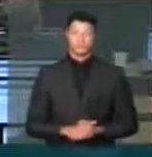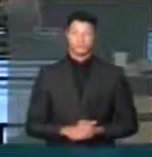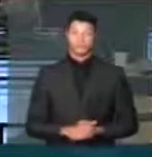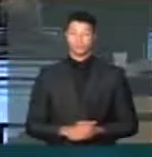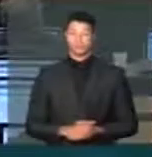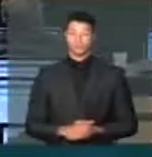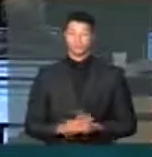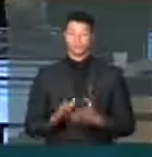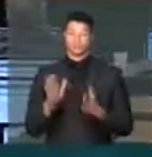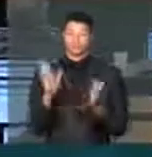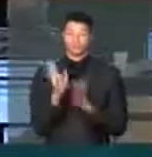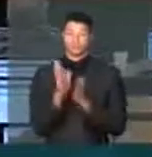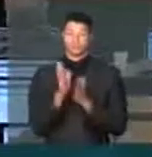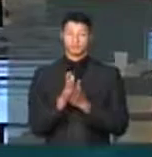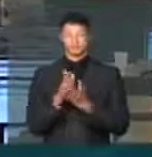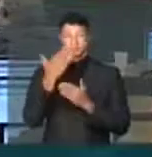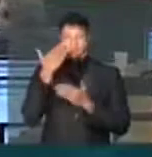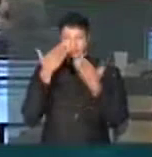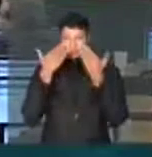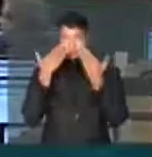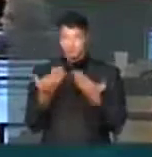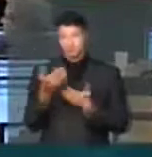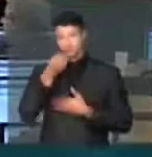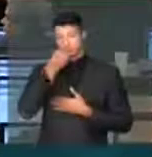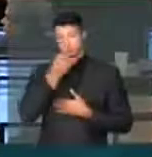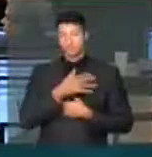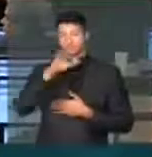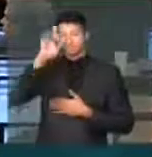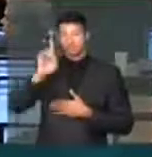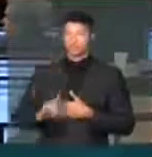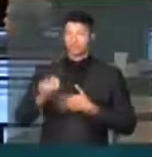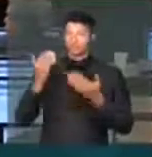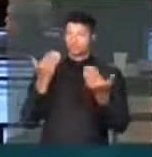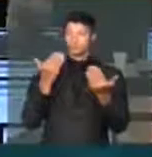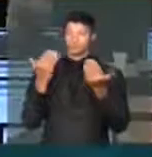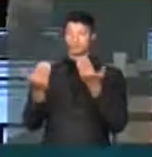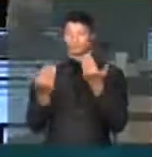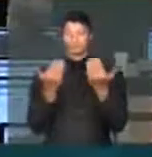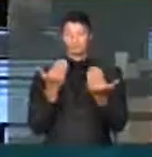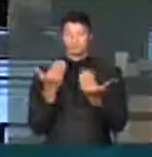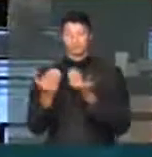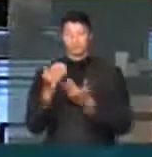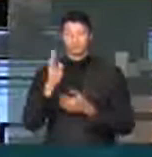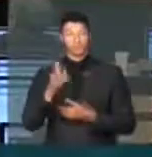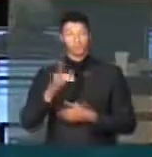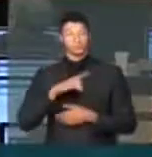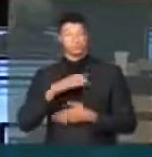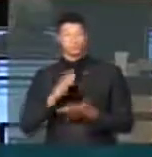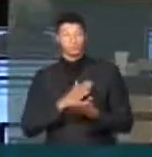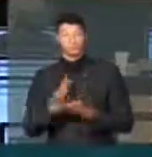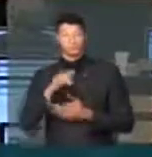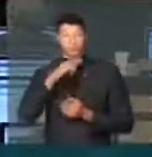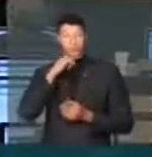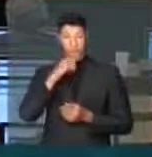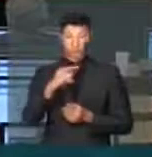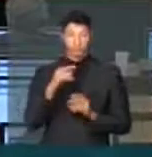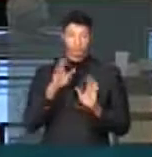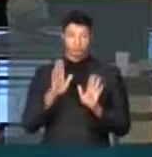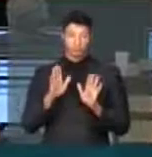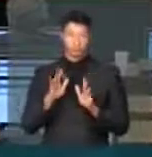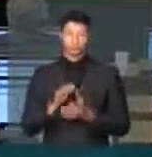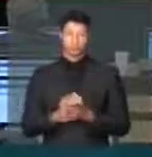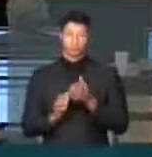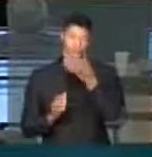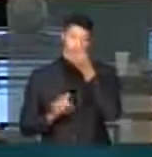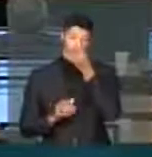Bom, parabéns pela brilhante exposição, direito comparado, acho que só nos gera algumas dúvidas, na verdade, como falou o nosso colega